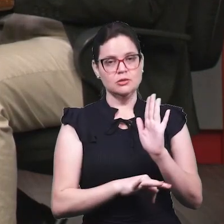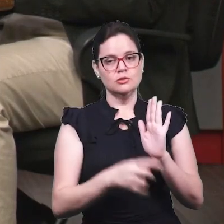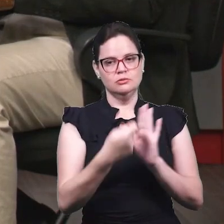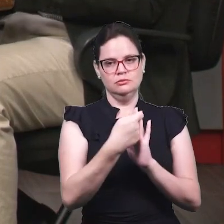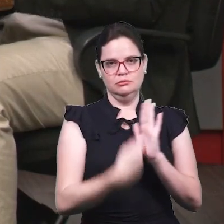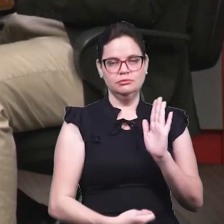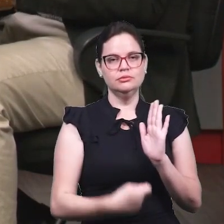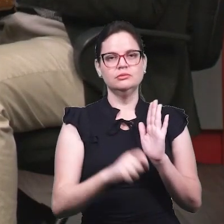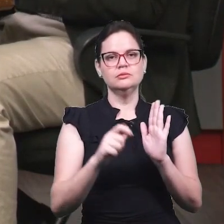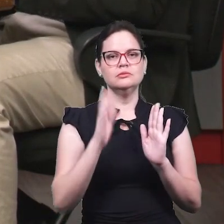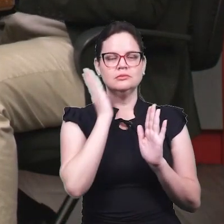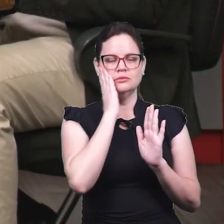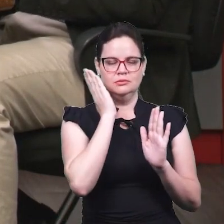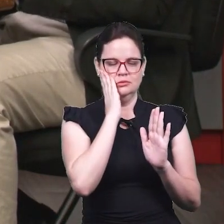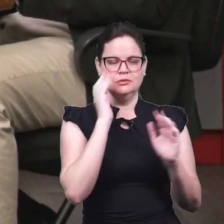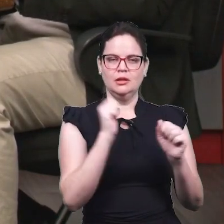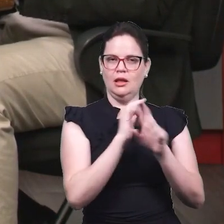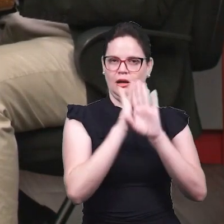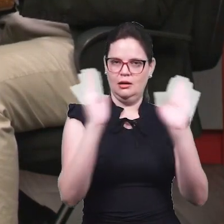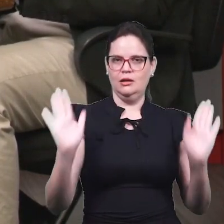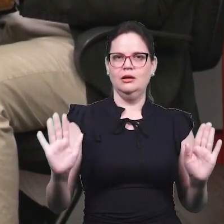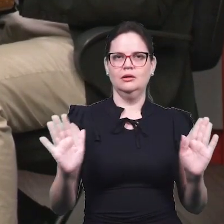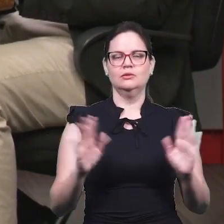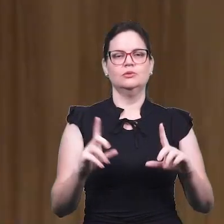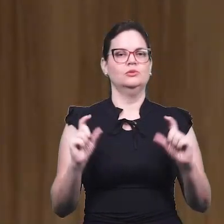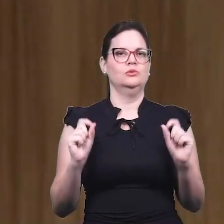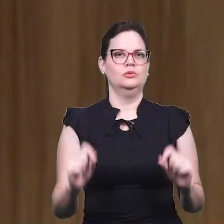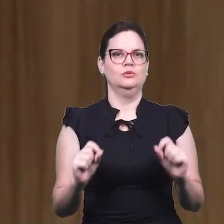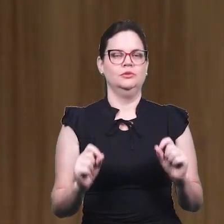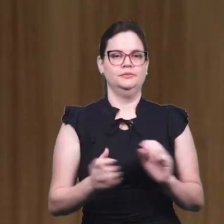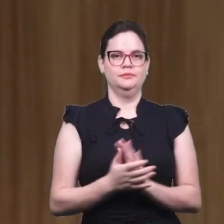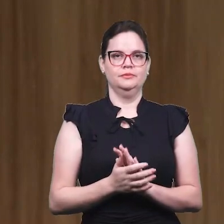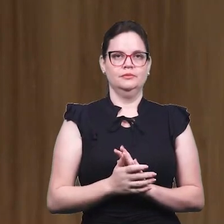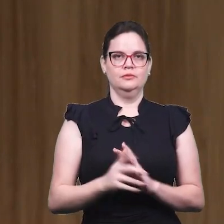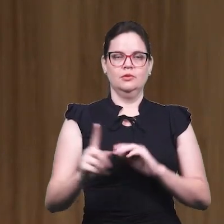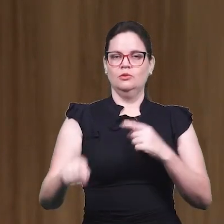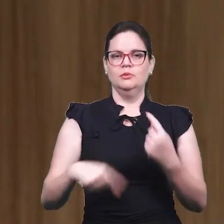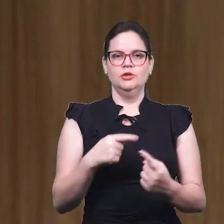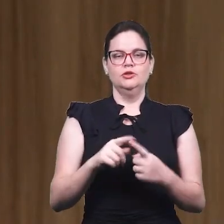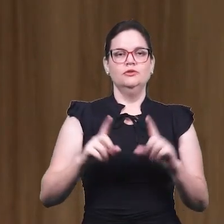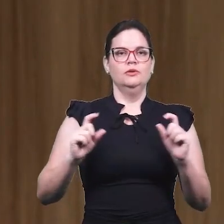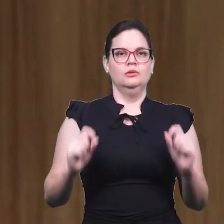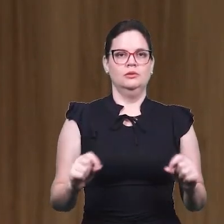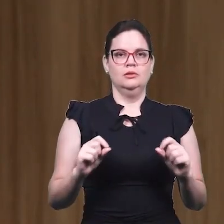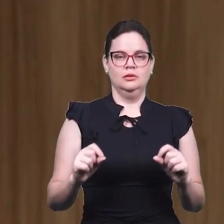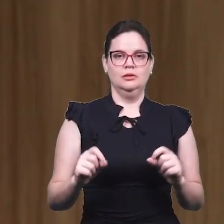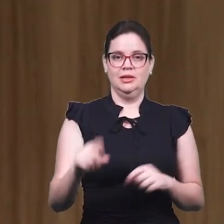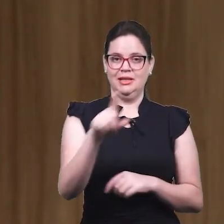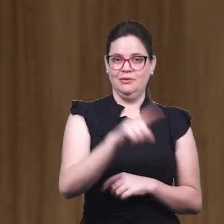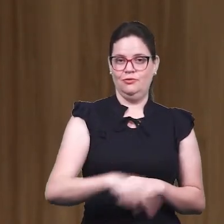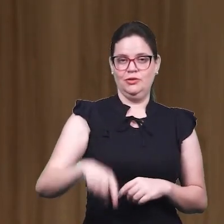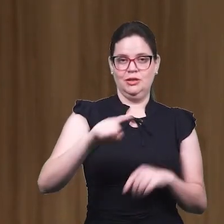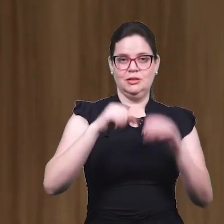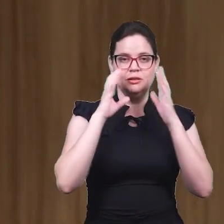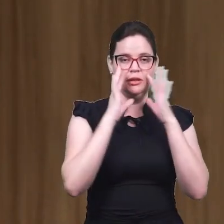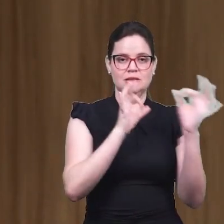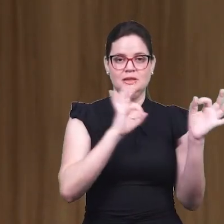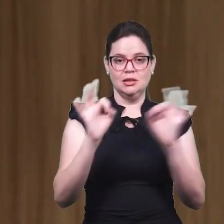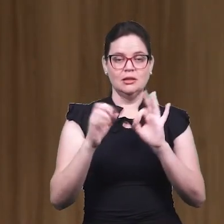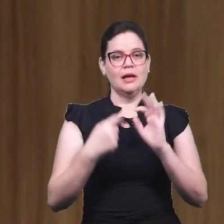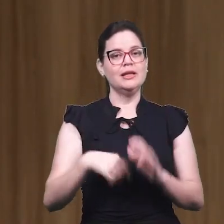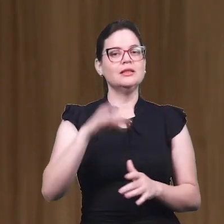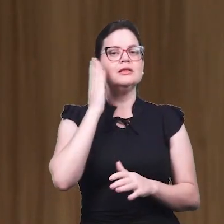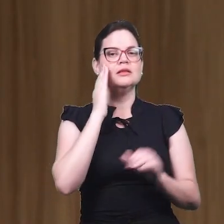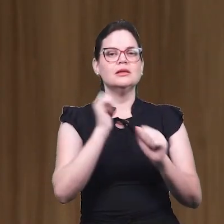si, também é importante nós mencionarmos aqui que o nosso objetivo é trazer a abordagem